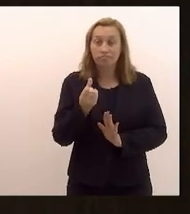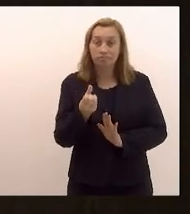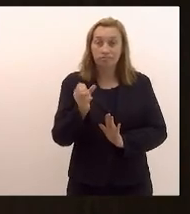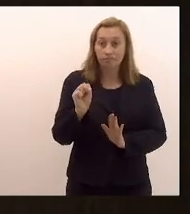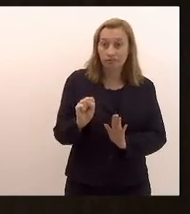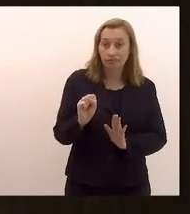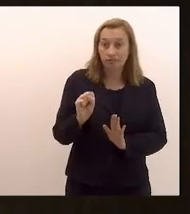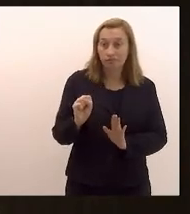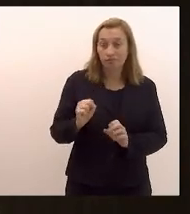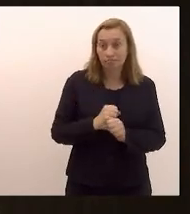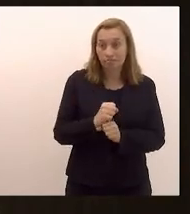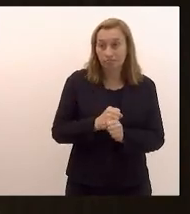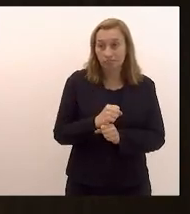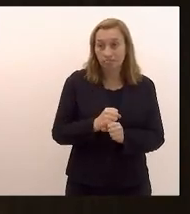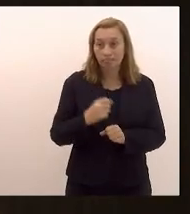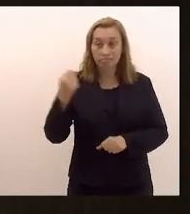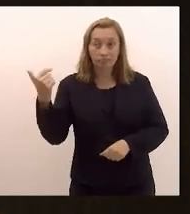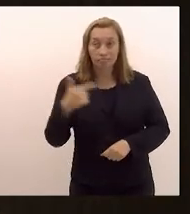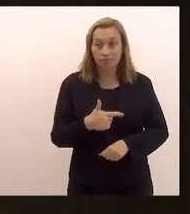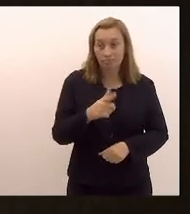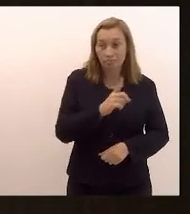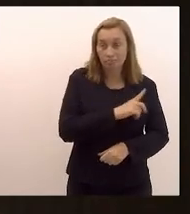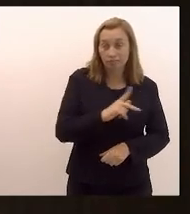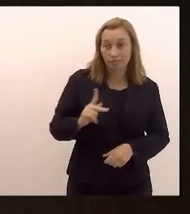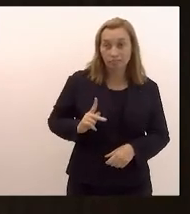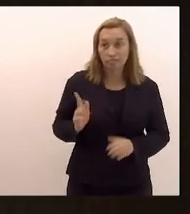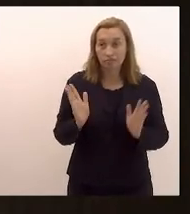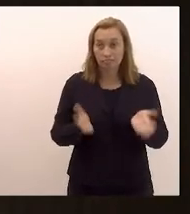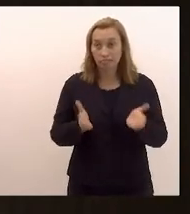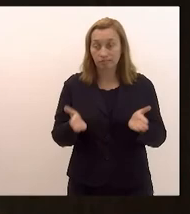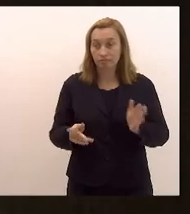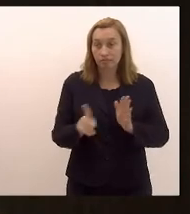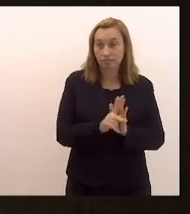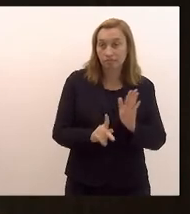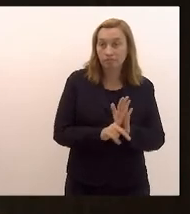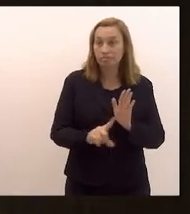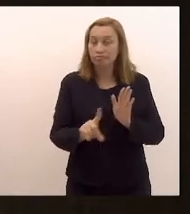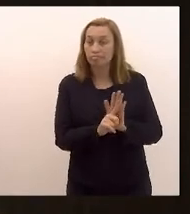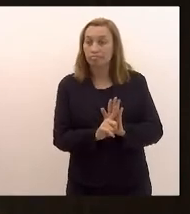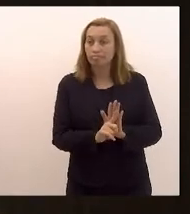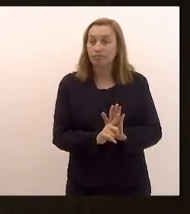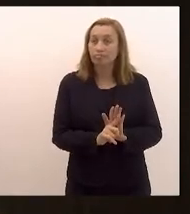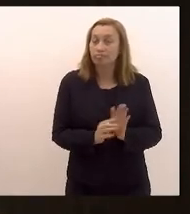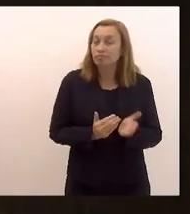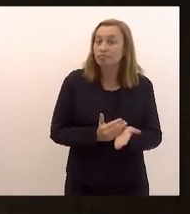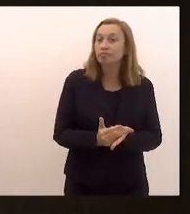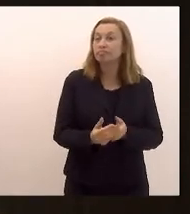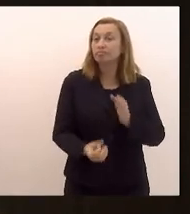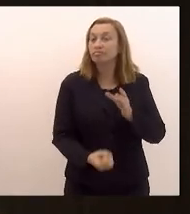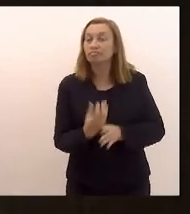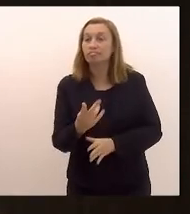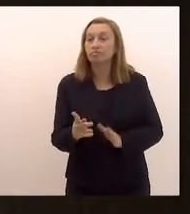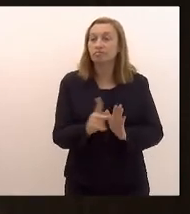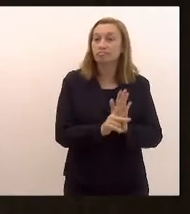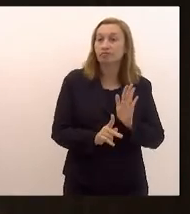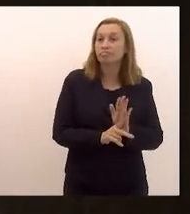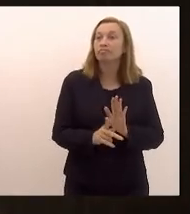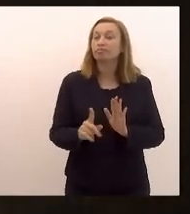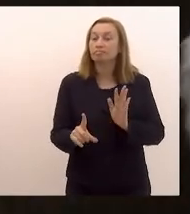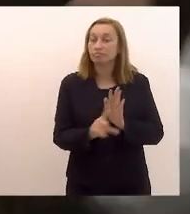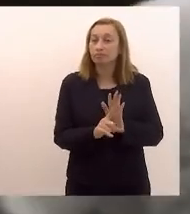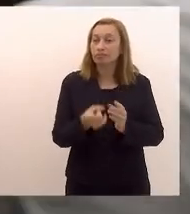de 68 anos o que é o que a Defensoria Pública hoje e foi um projeto de lei e a partir disso a gente começou a construir um projeto de lei